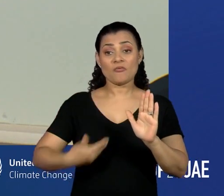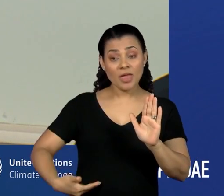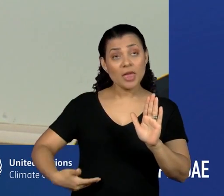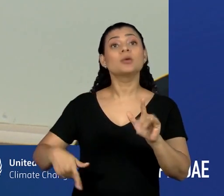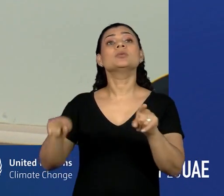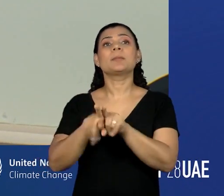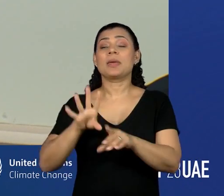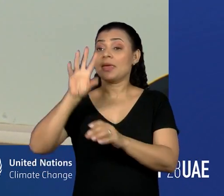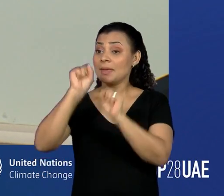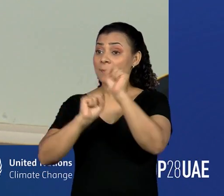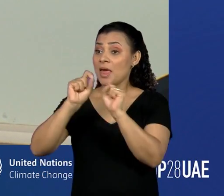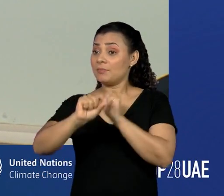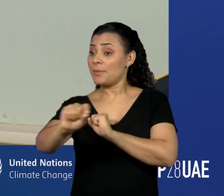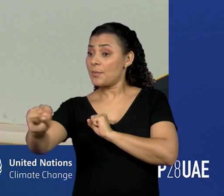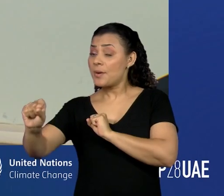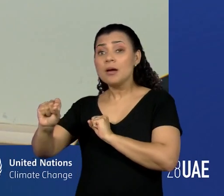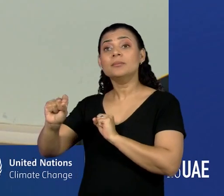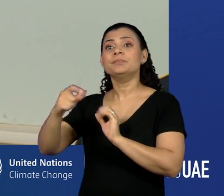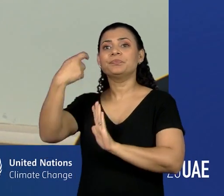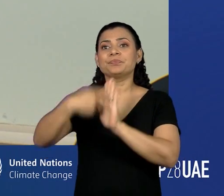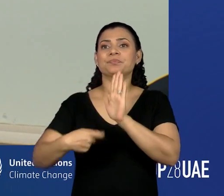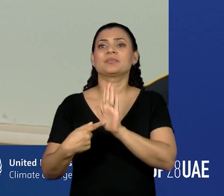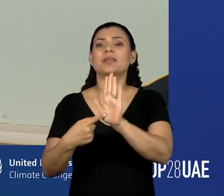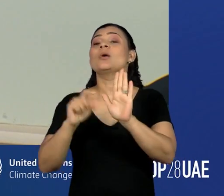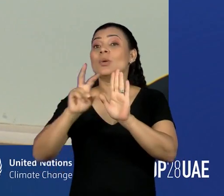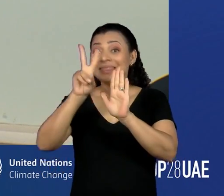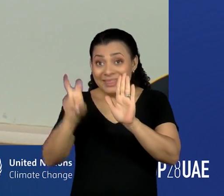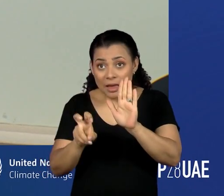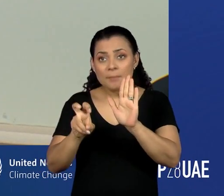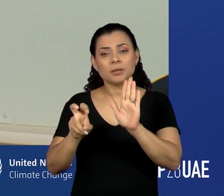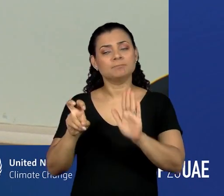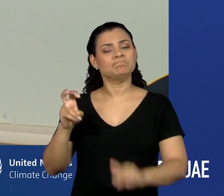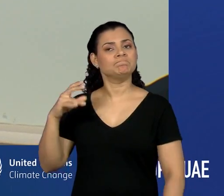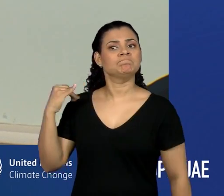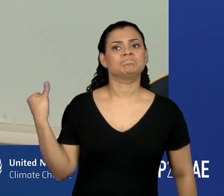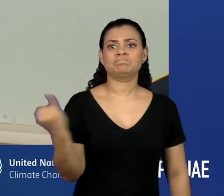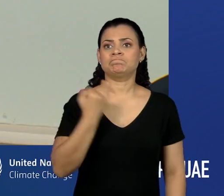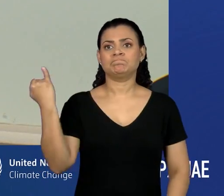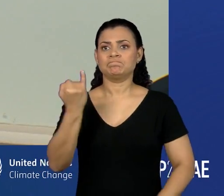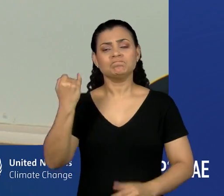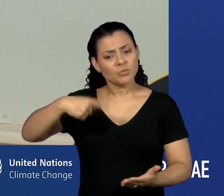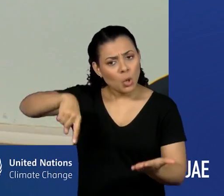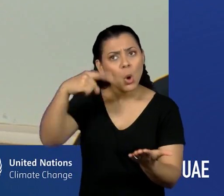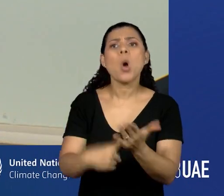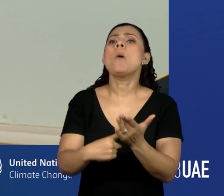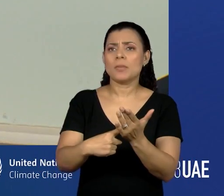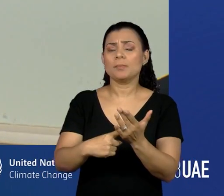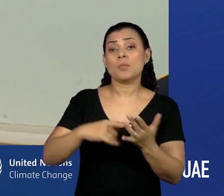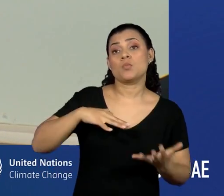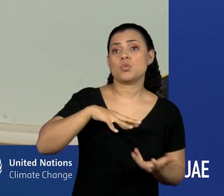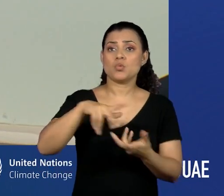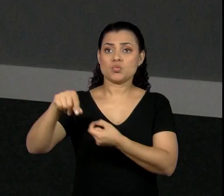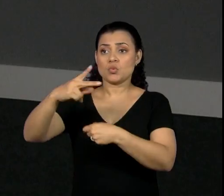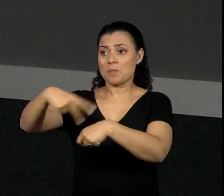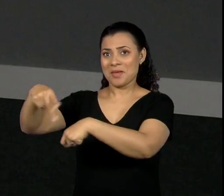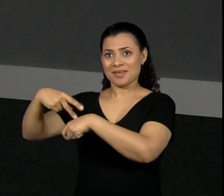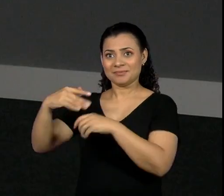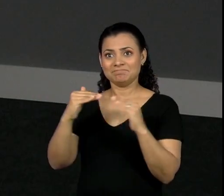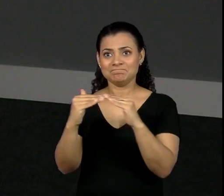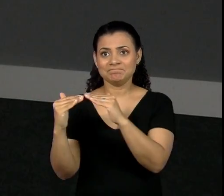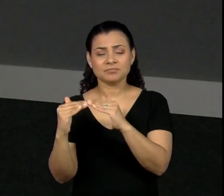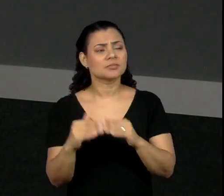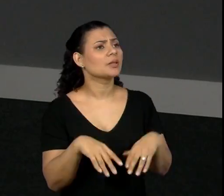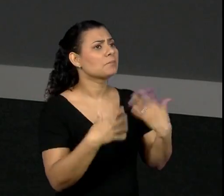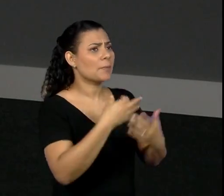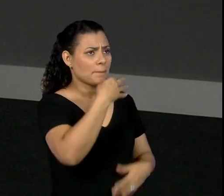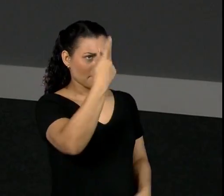e empresas de que esse tema passa a fazer parte, dos compromissos assumidos por todos. E a posição